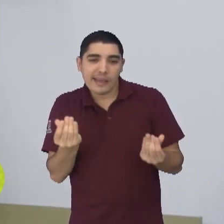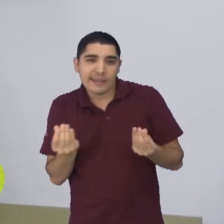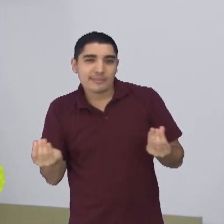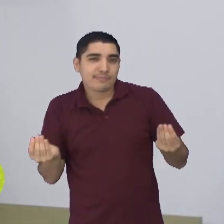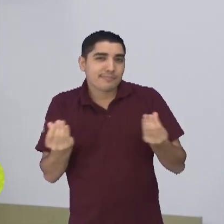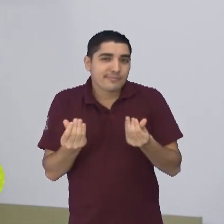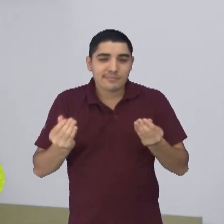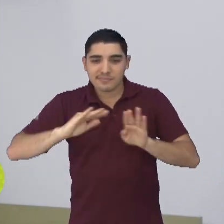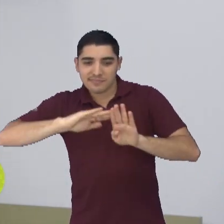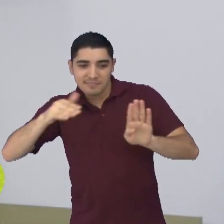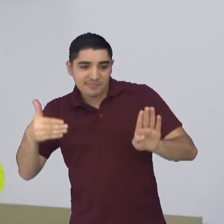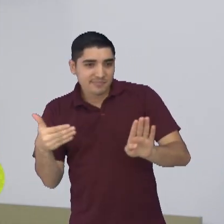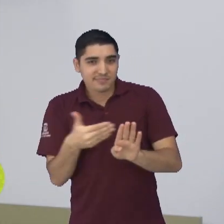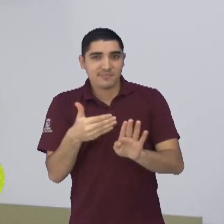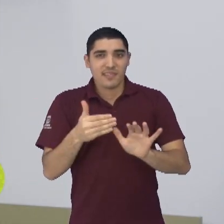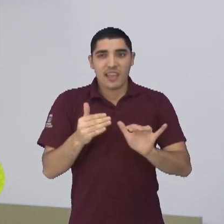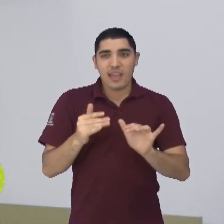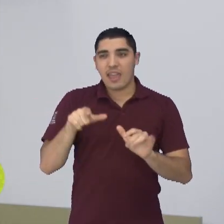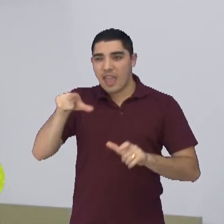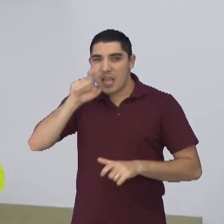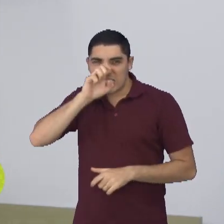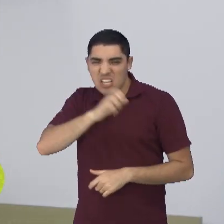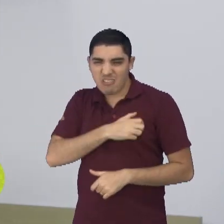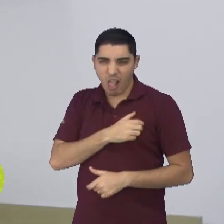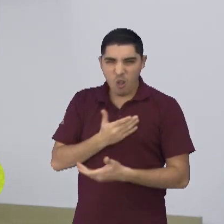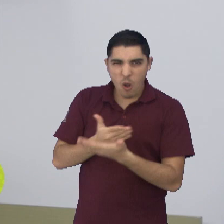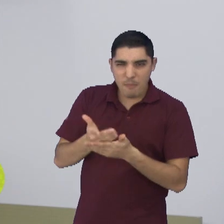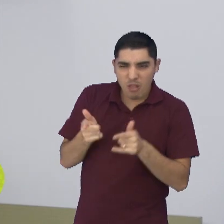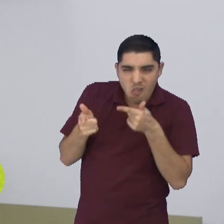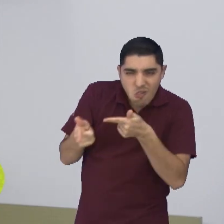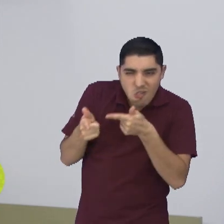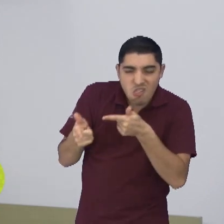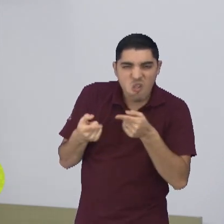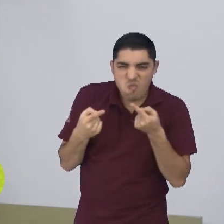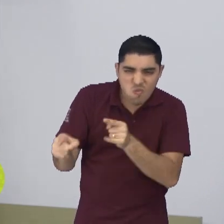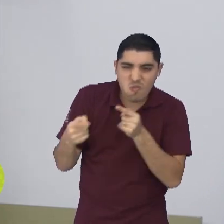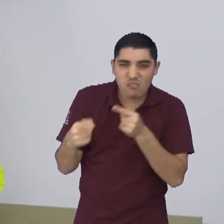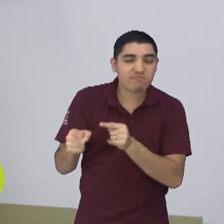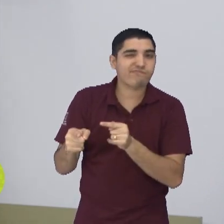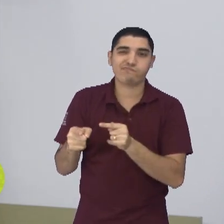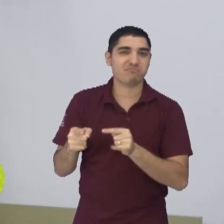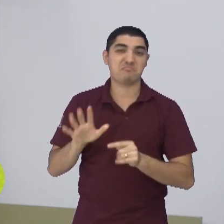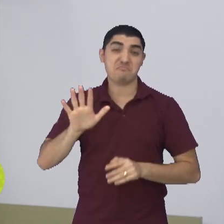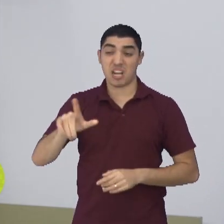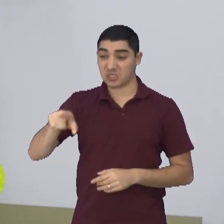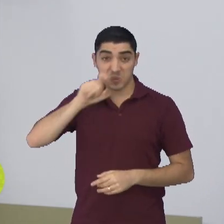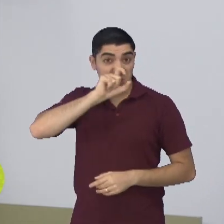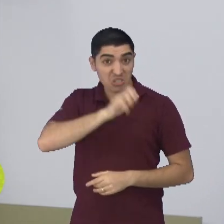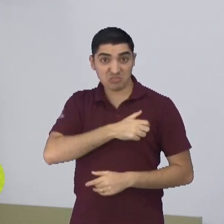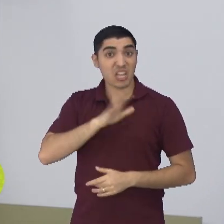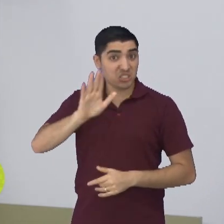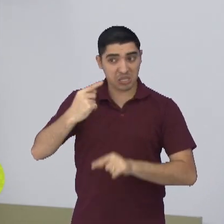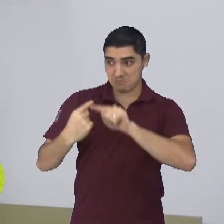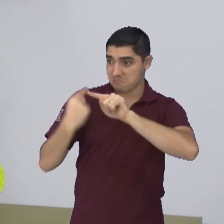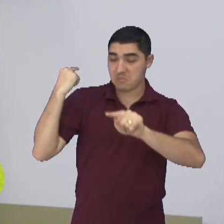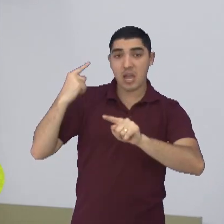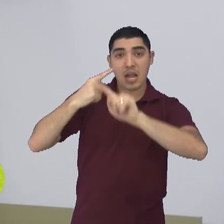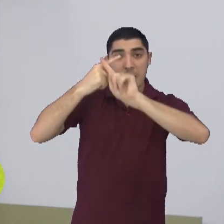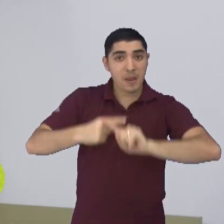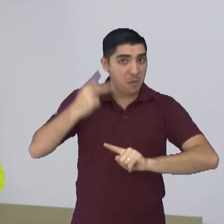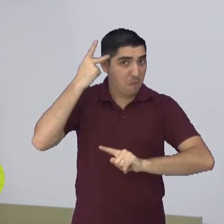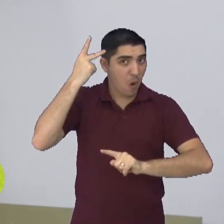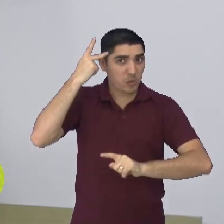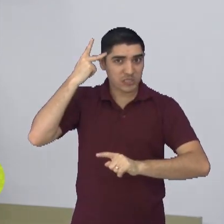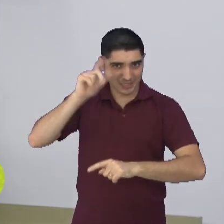bastidores, desestabilizar o São José. Mas o São José, desde essa Série A3, quando o Ricardo Costa assumiu,